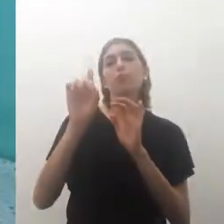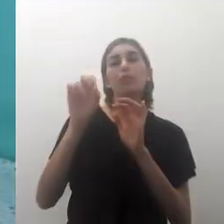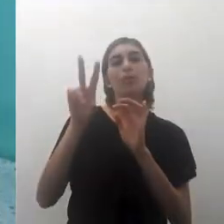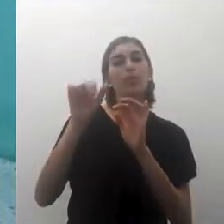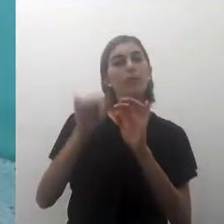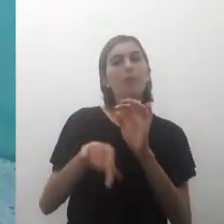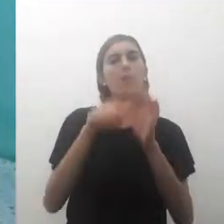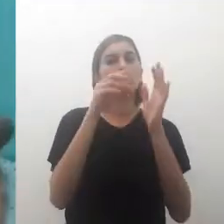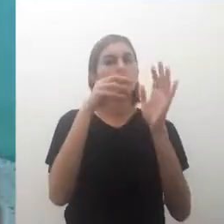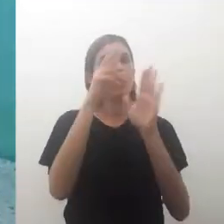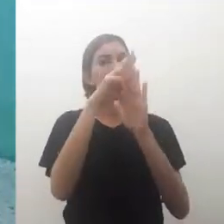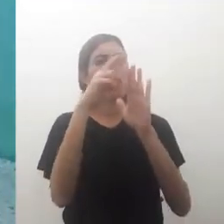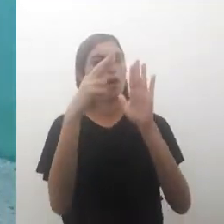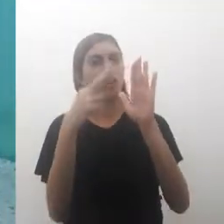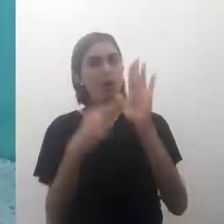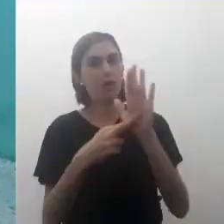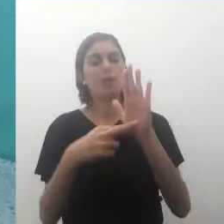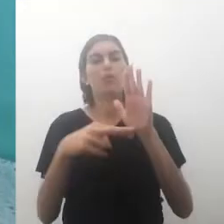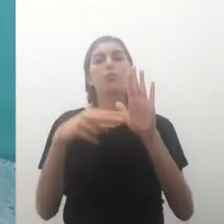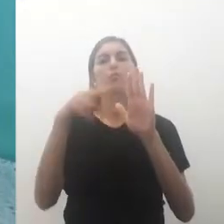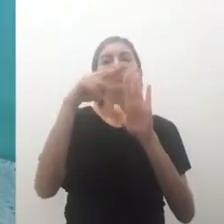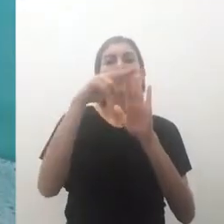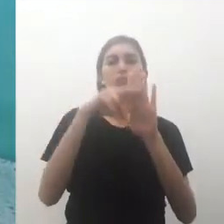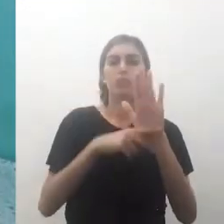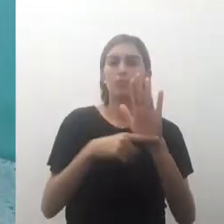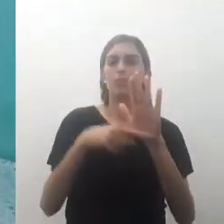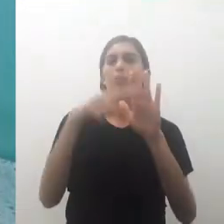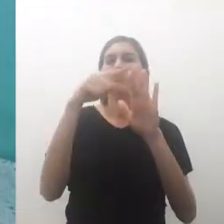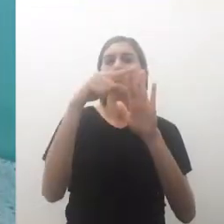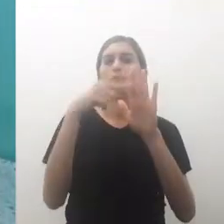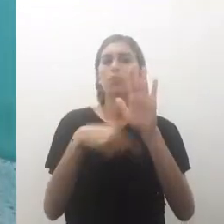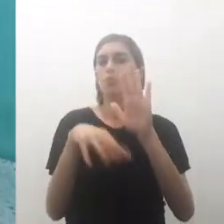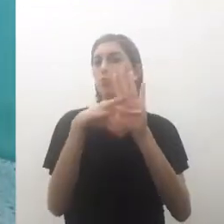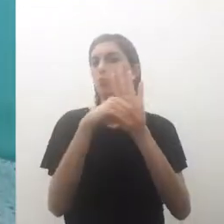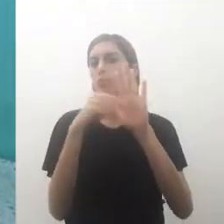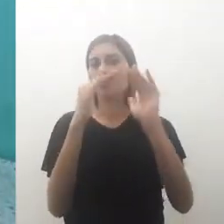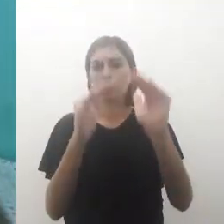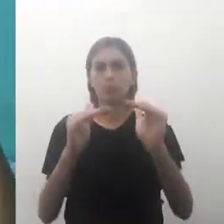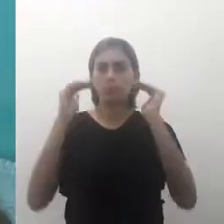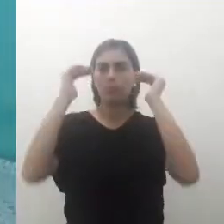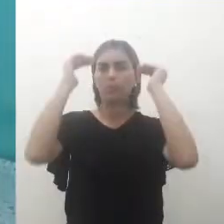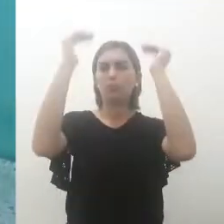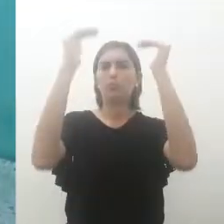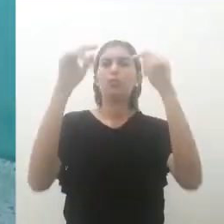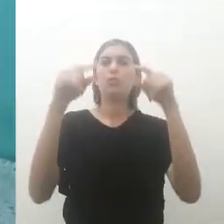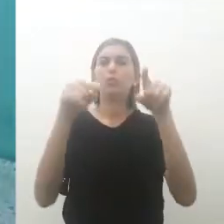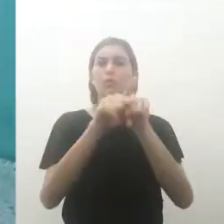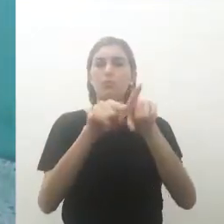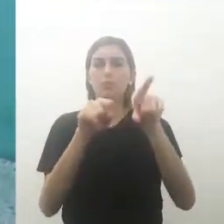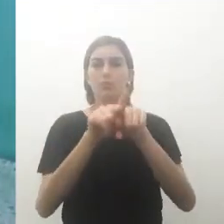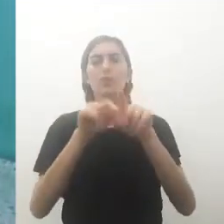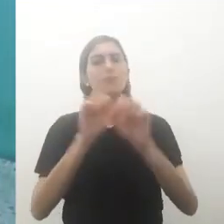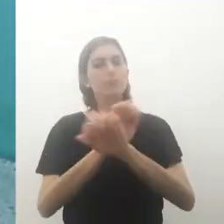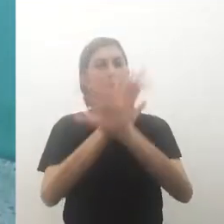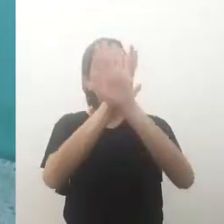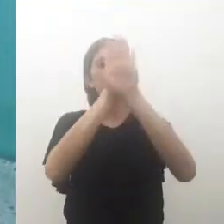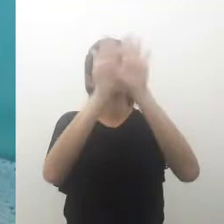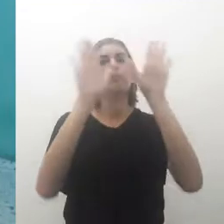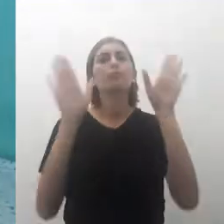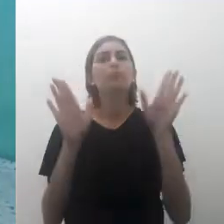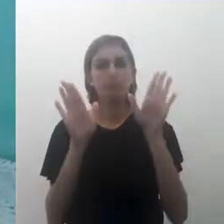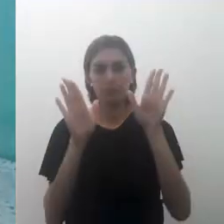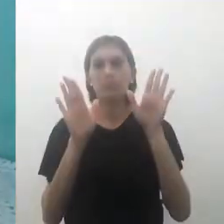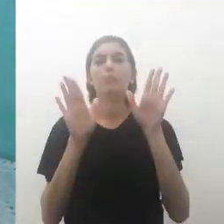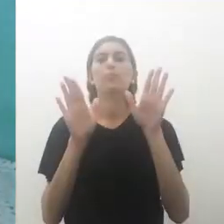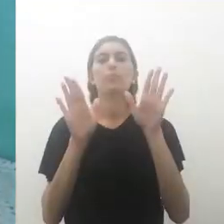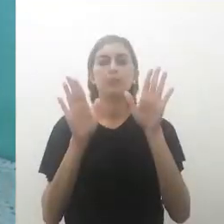deveres serem delimitados por regras e regulamentos, assim como também toda a hierarquia ser